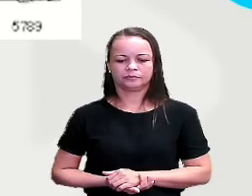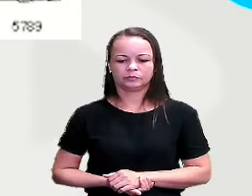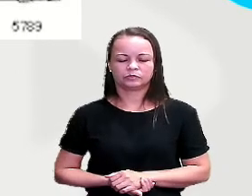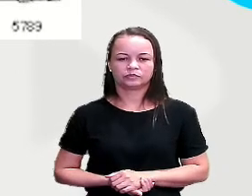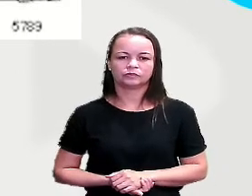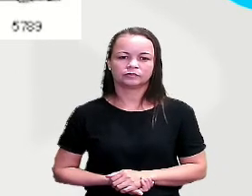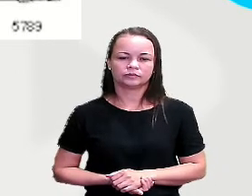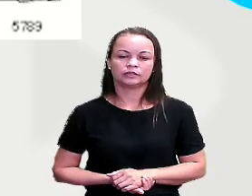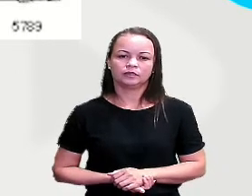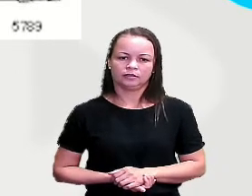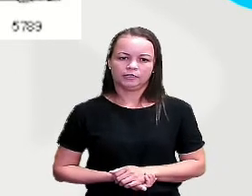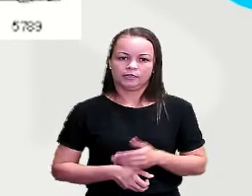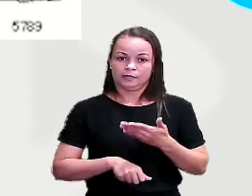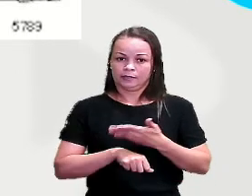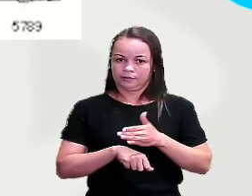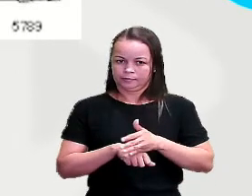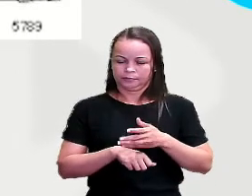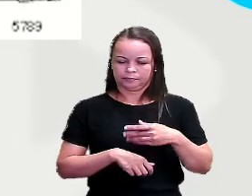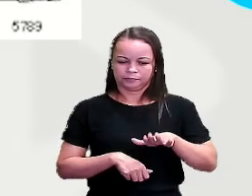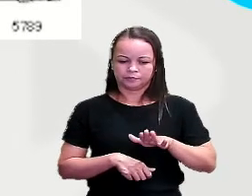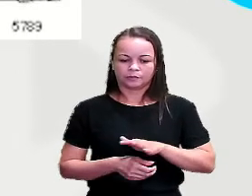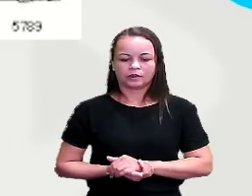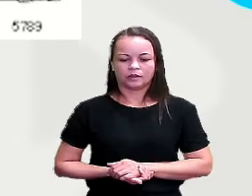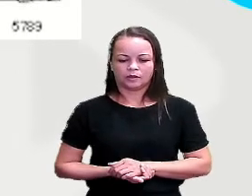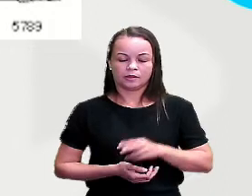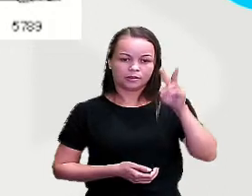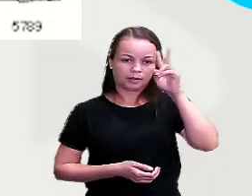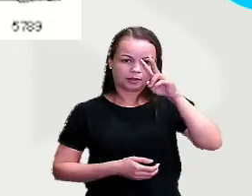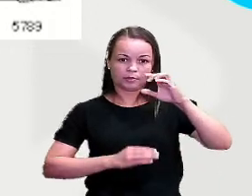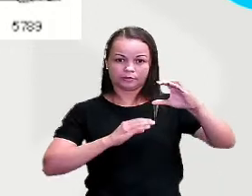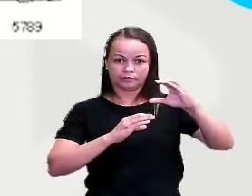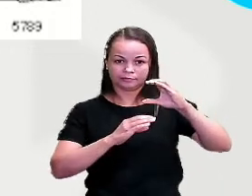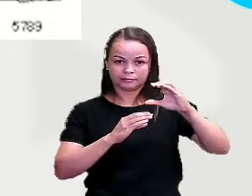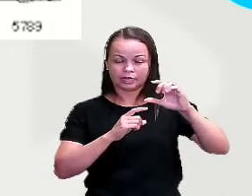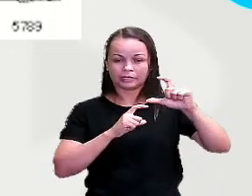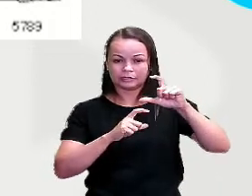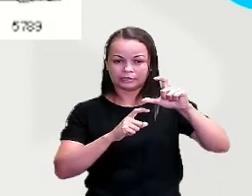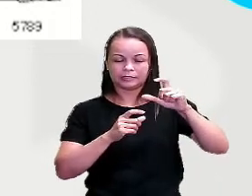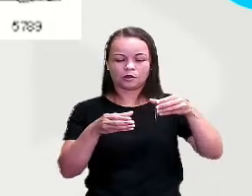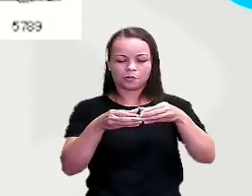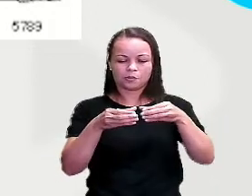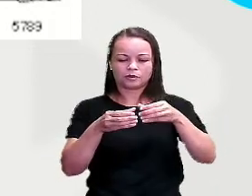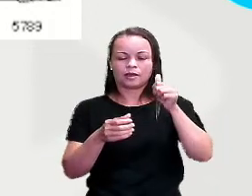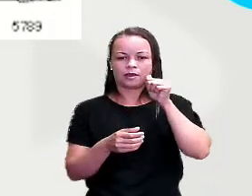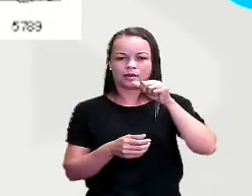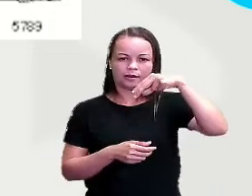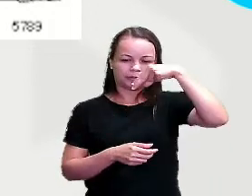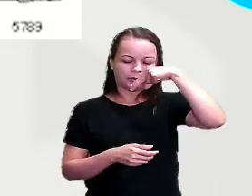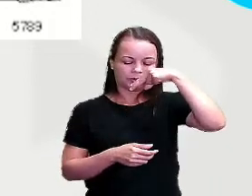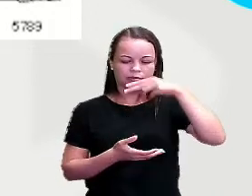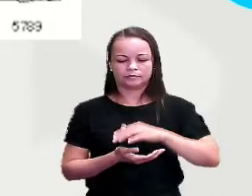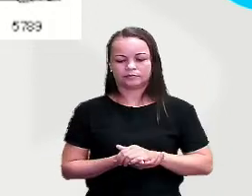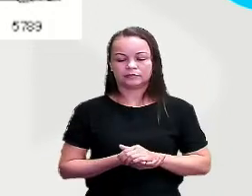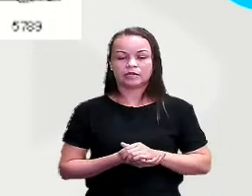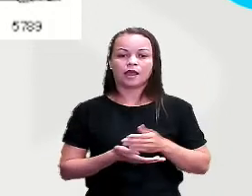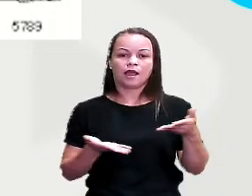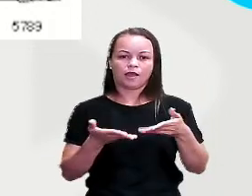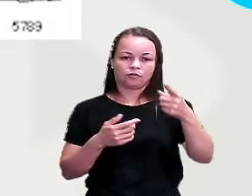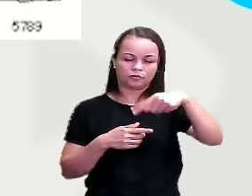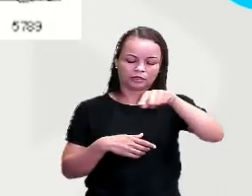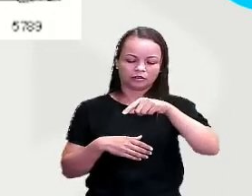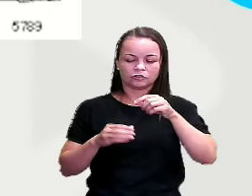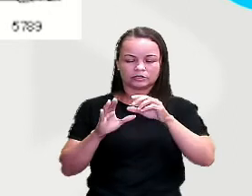E vamos continuar praticando. Lembra daquela tirinha da Mônica? Agora vocês vão transformar essa tirinha abaixo em exemplo de uma linguagem